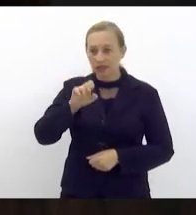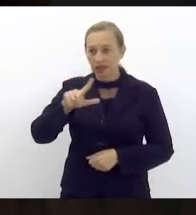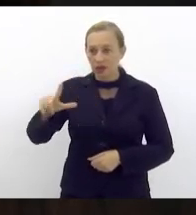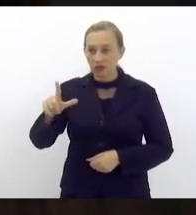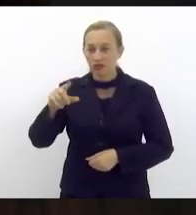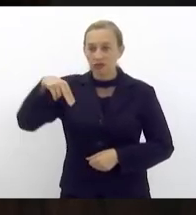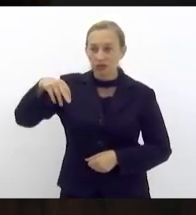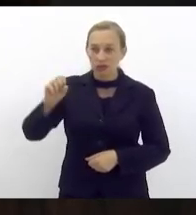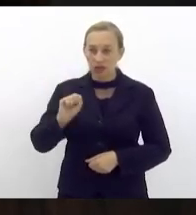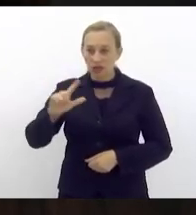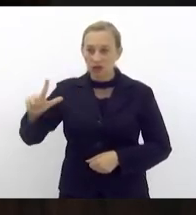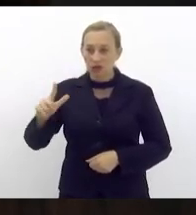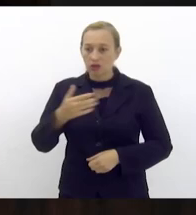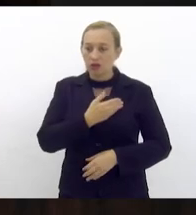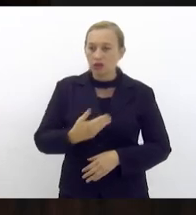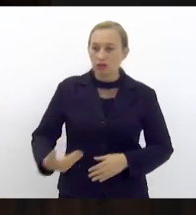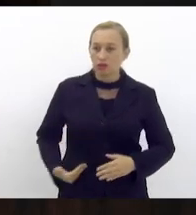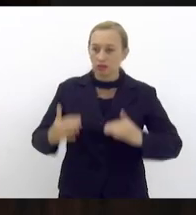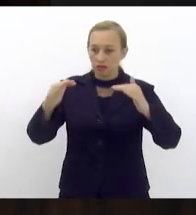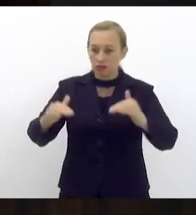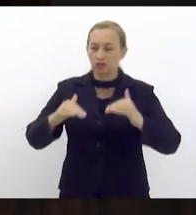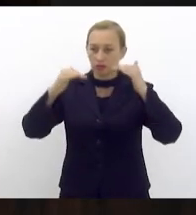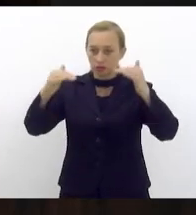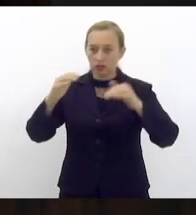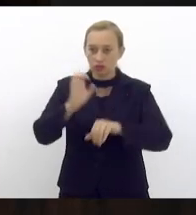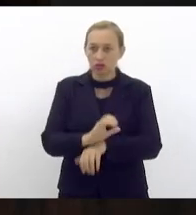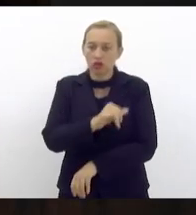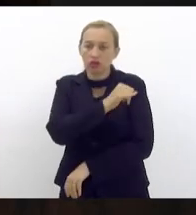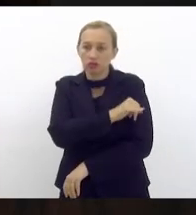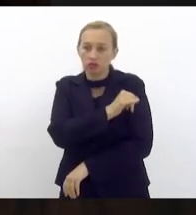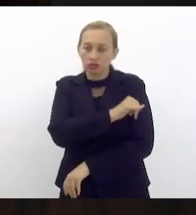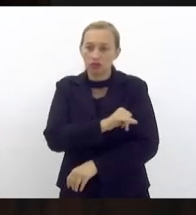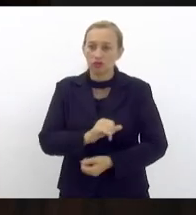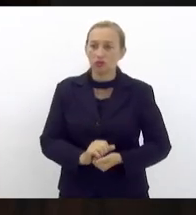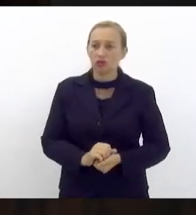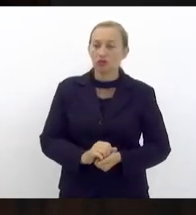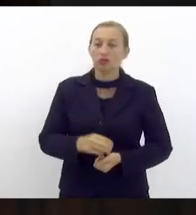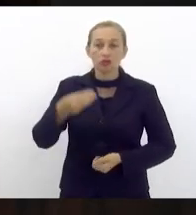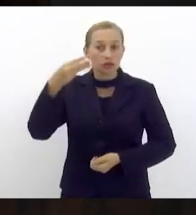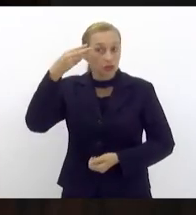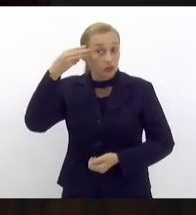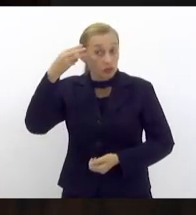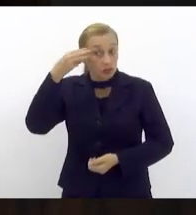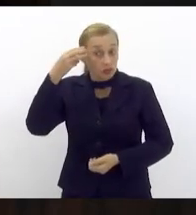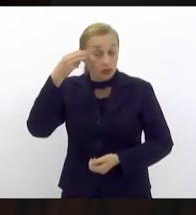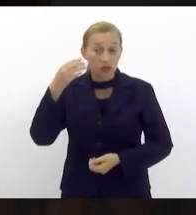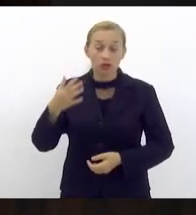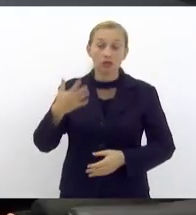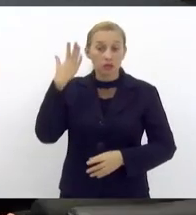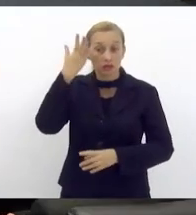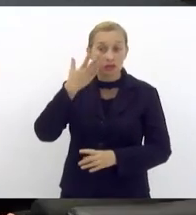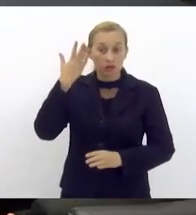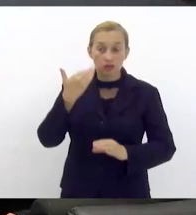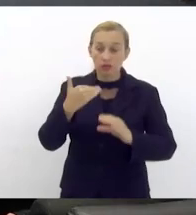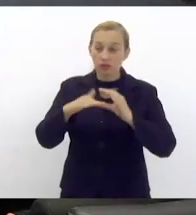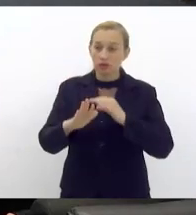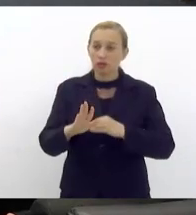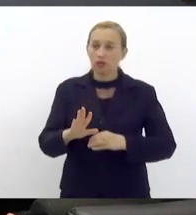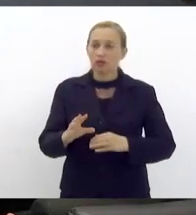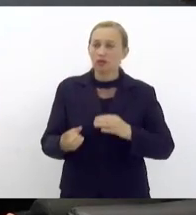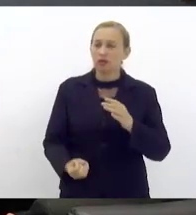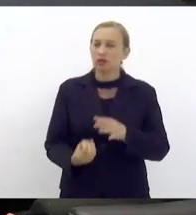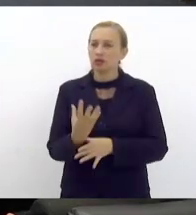ao Excelentíssimo Senhor governador do Estado do Rio de Janeiro Dr Wilson o envio de mensagem dispondo sobre